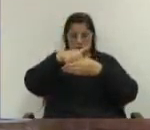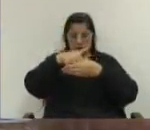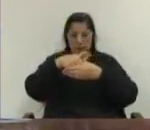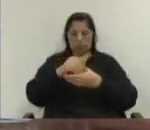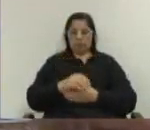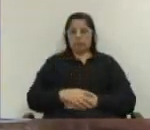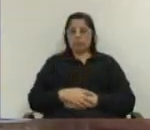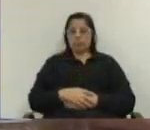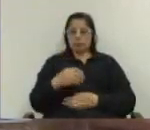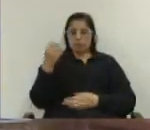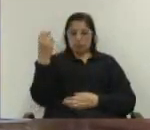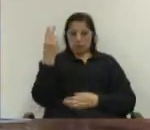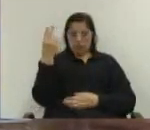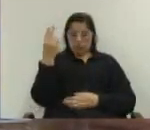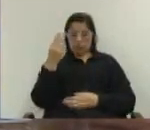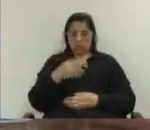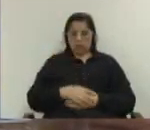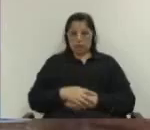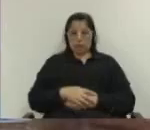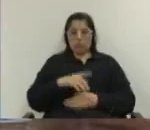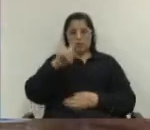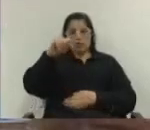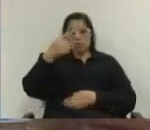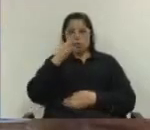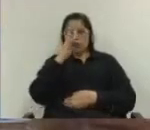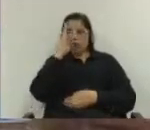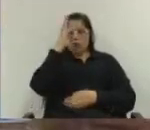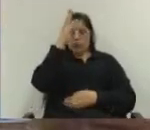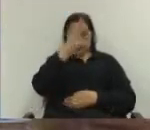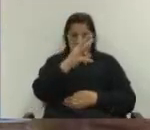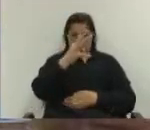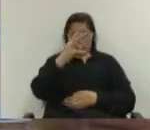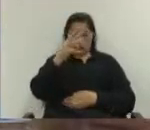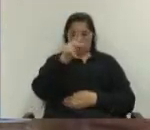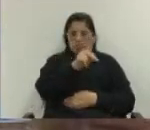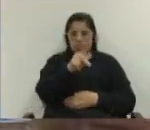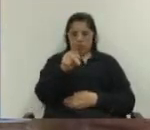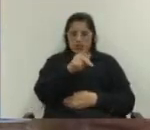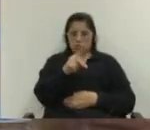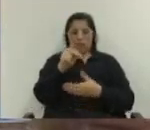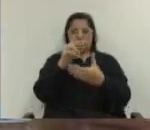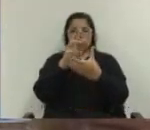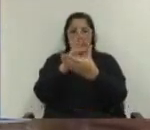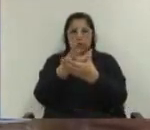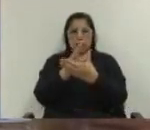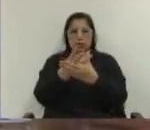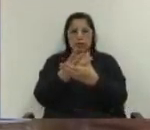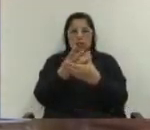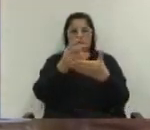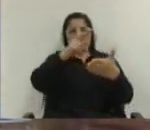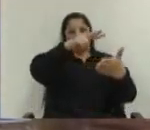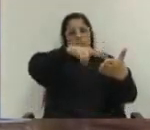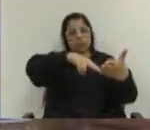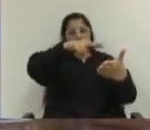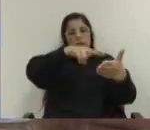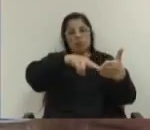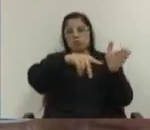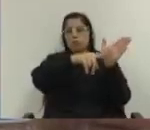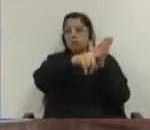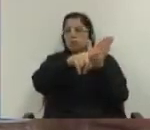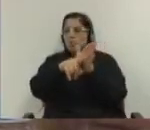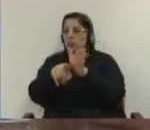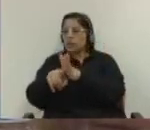Segundo, de posse da denúncia, o presidente da Câmara, na primeira sessão, determinará sua leitura e consultará a